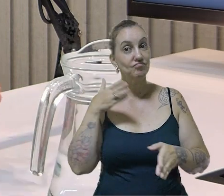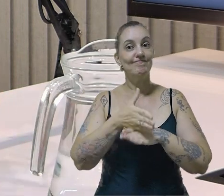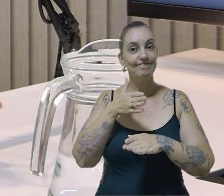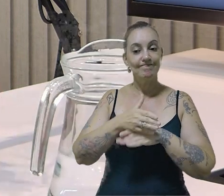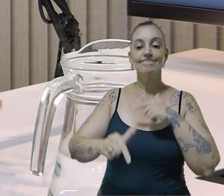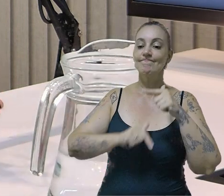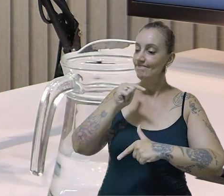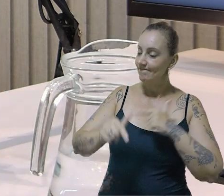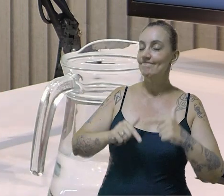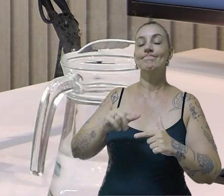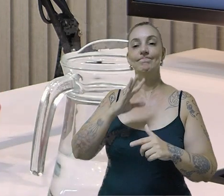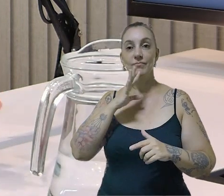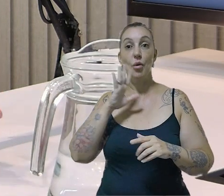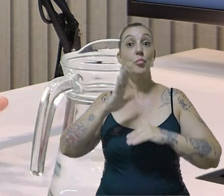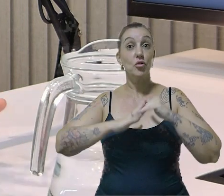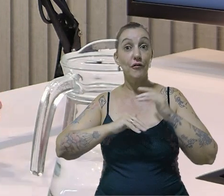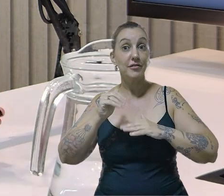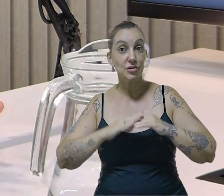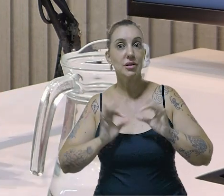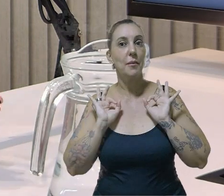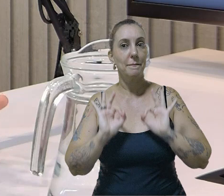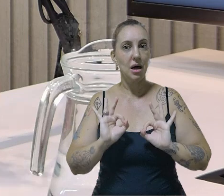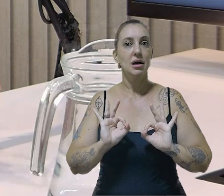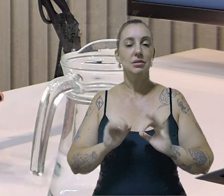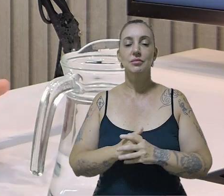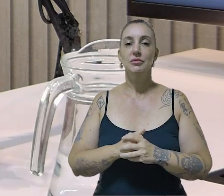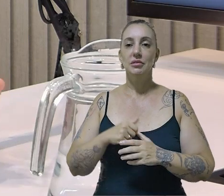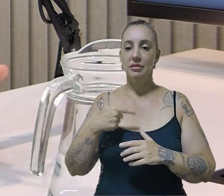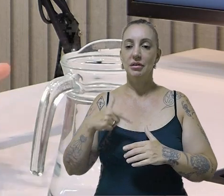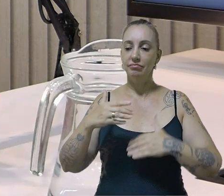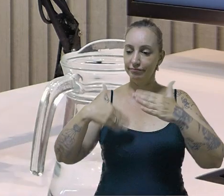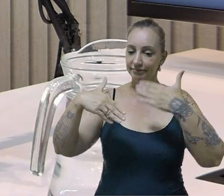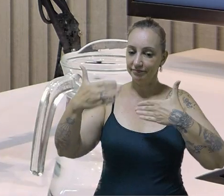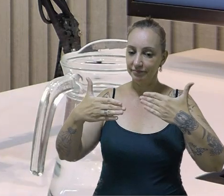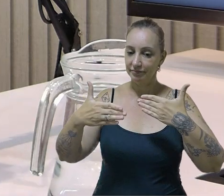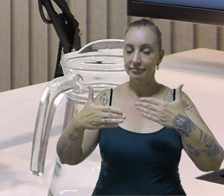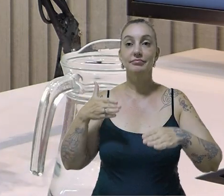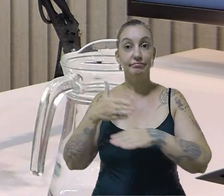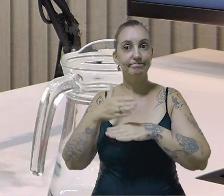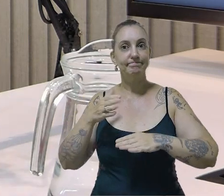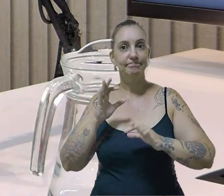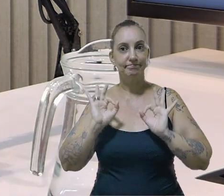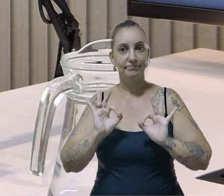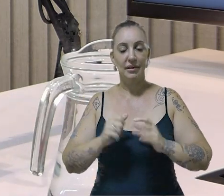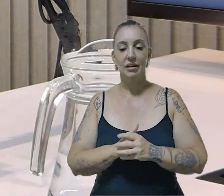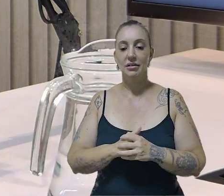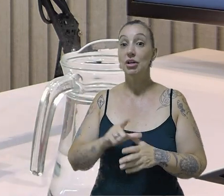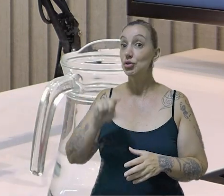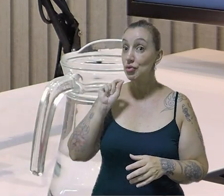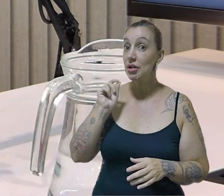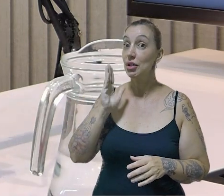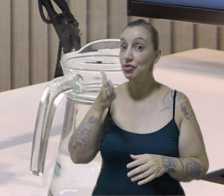mesmo na coisa da Luz Querendo entender querendo fazer carreira querendo querendo entrar na profissão assim Já escolheram